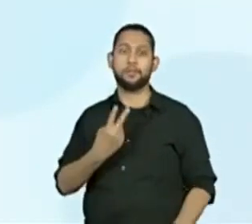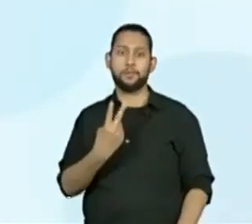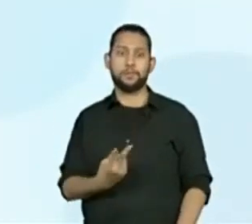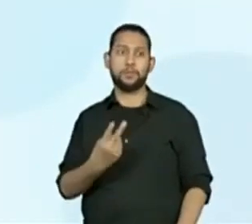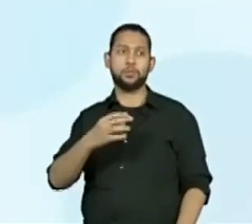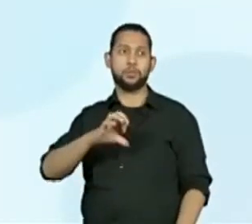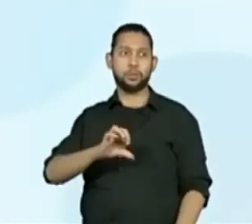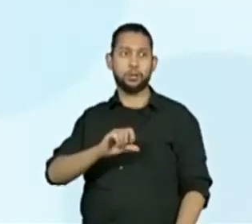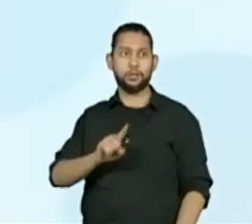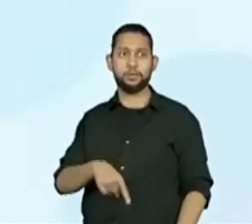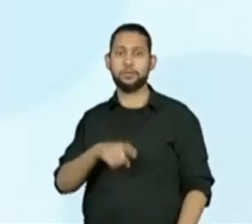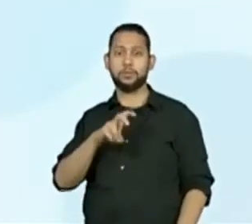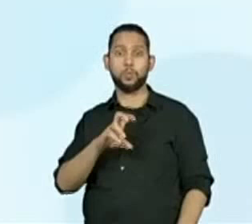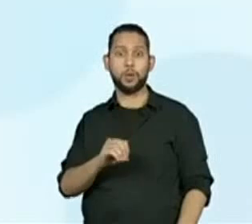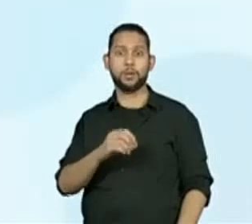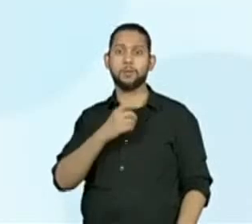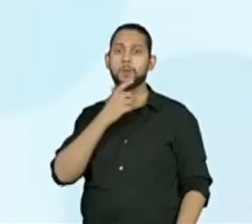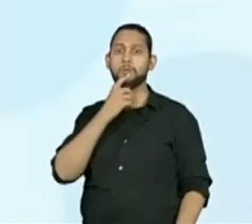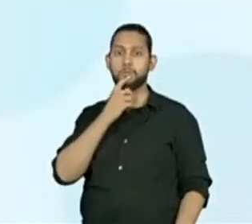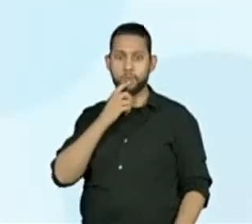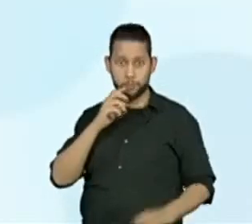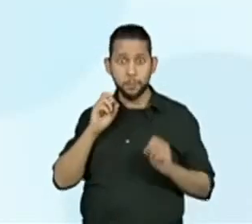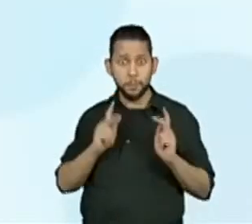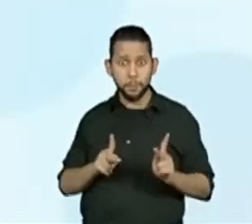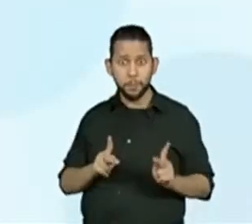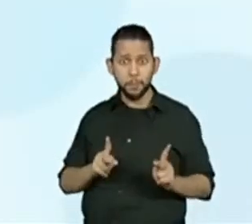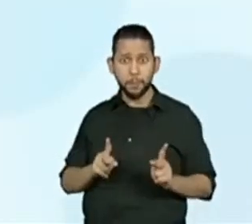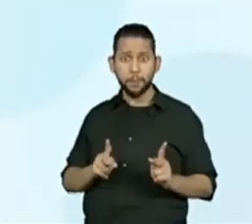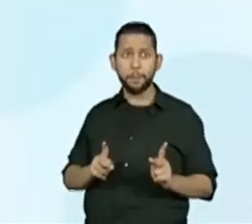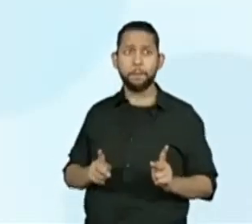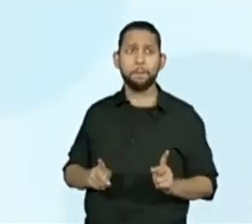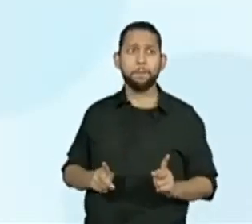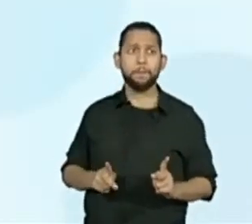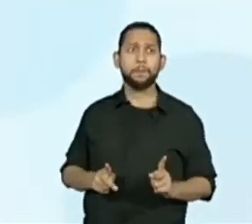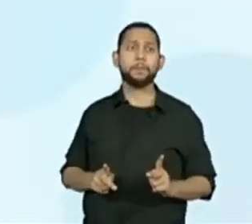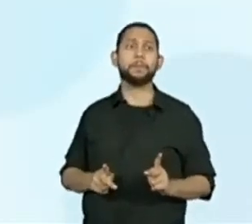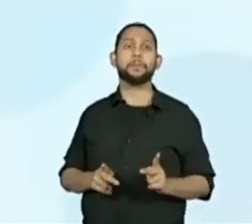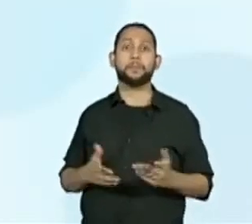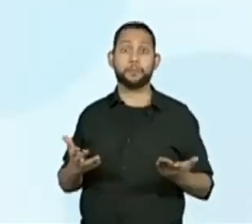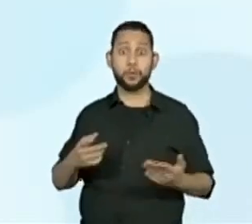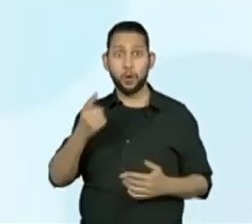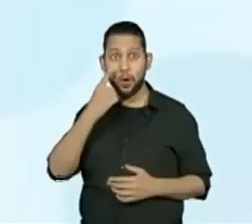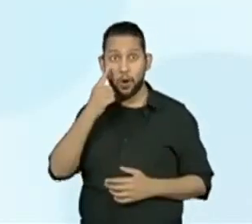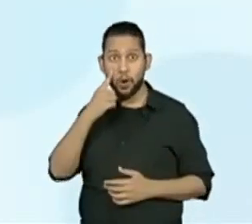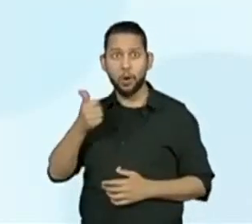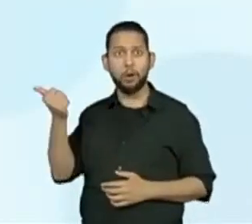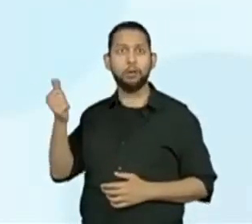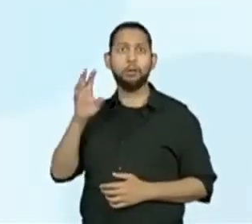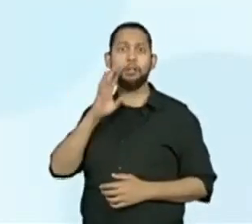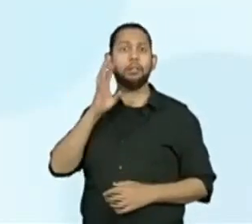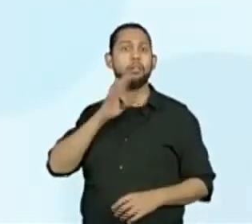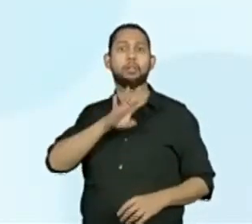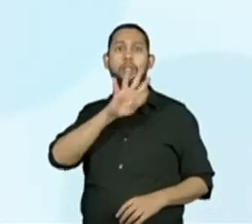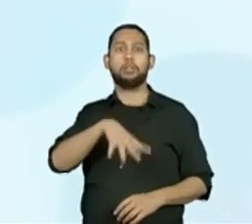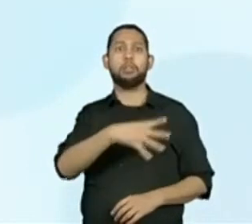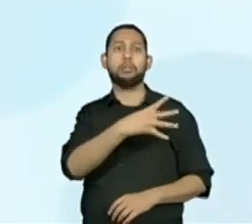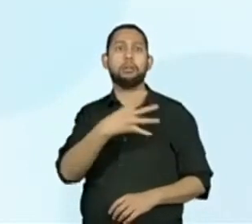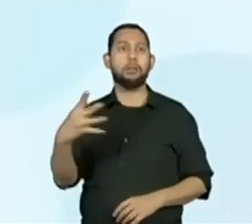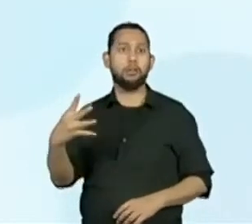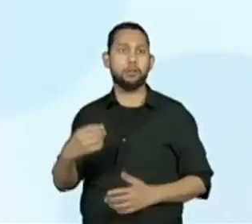29 e 50 tá bom E olha que tabela legal